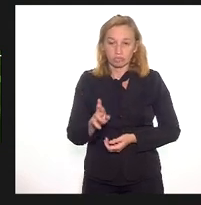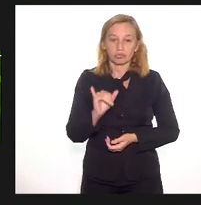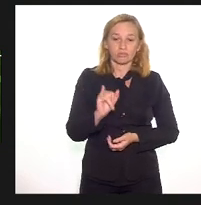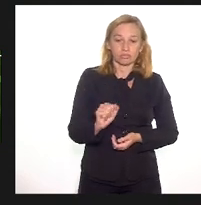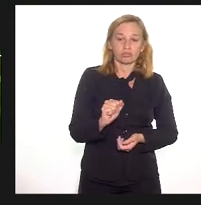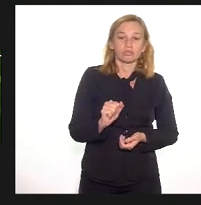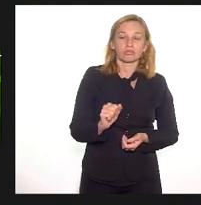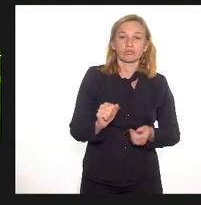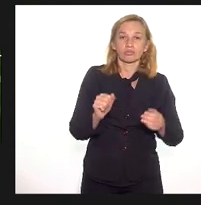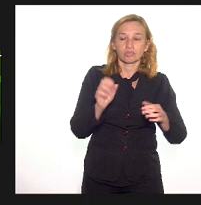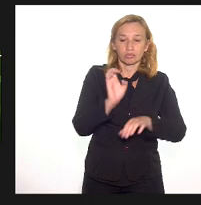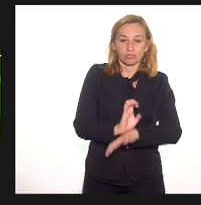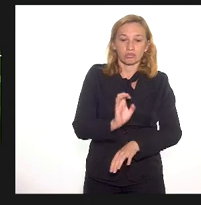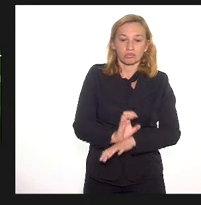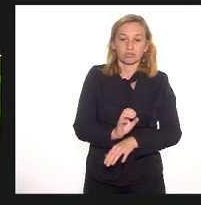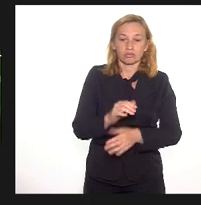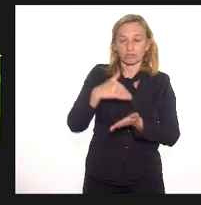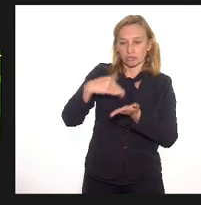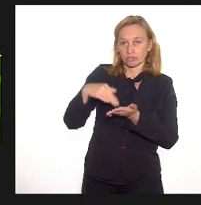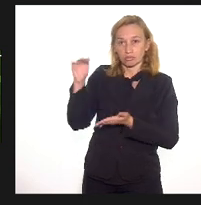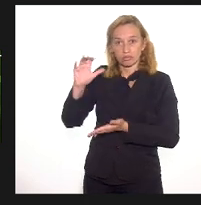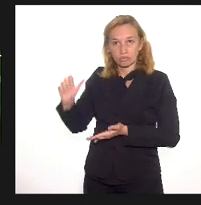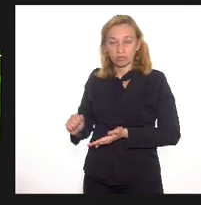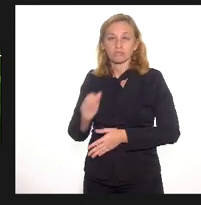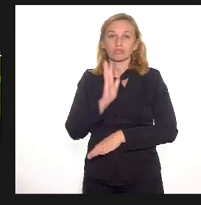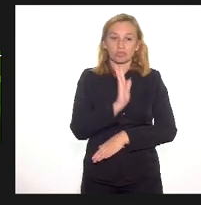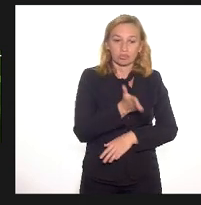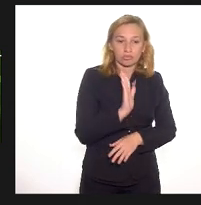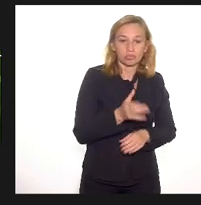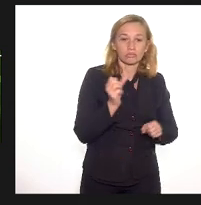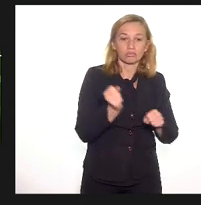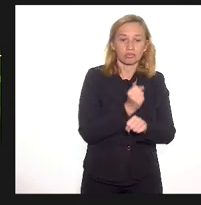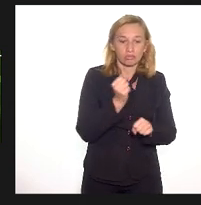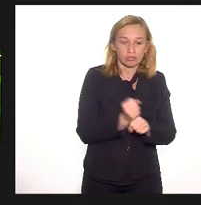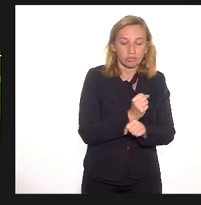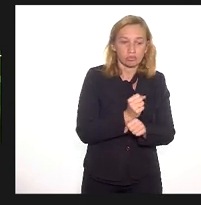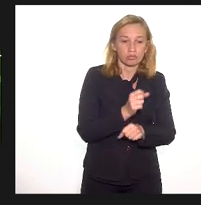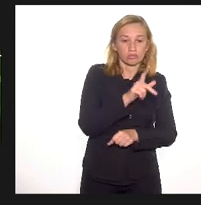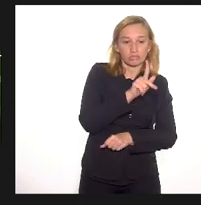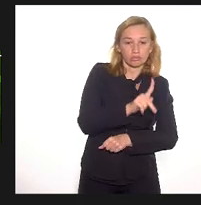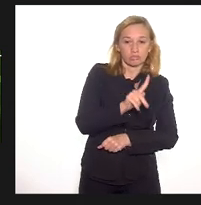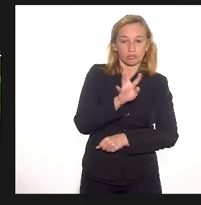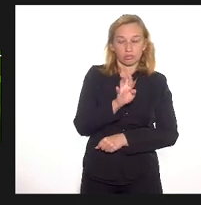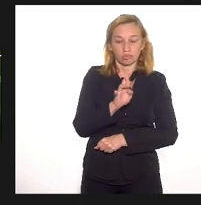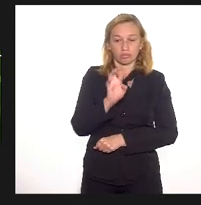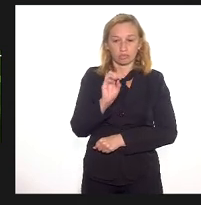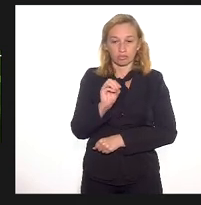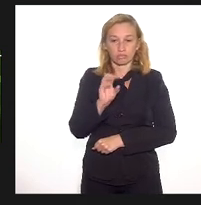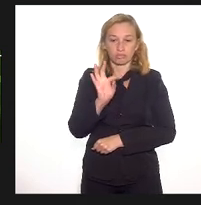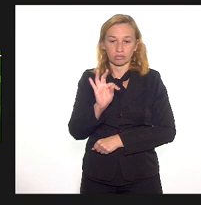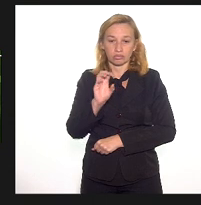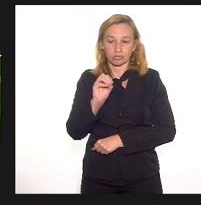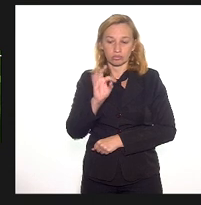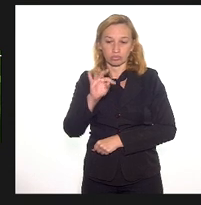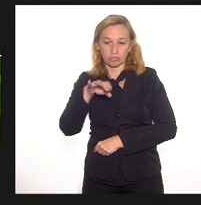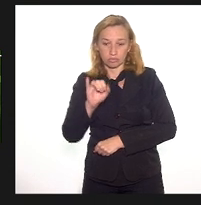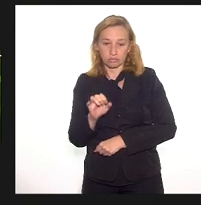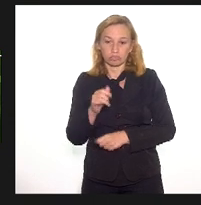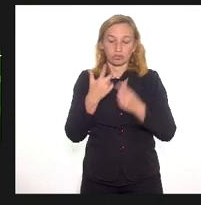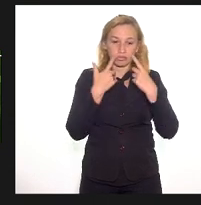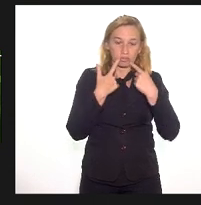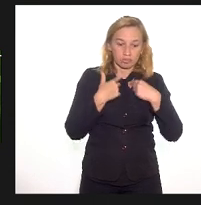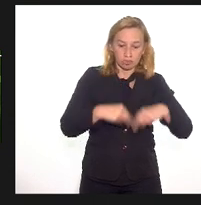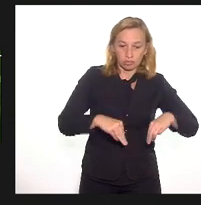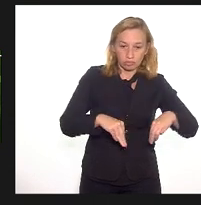a Secretaria de Fazenda. Já construímos um protótipo de linguagem amigável